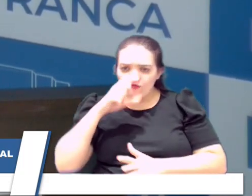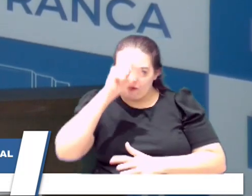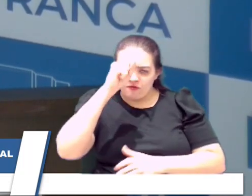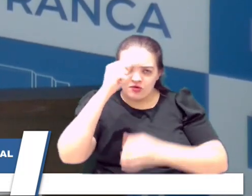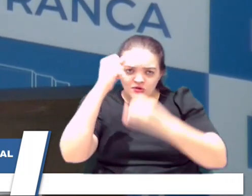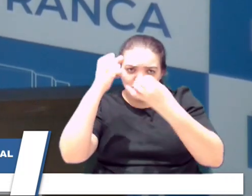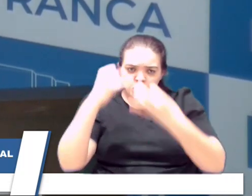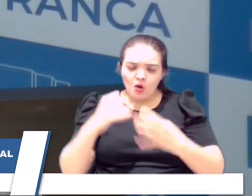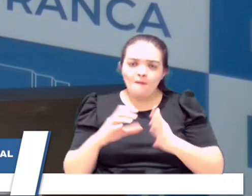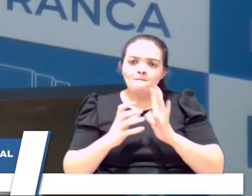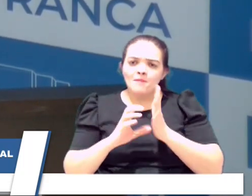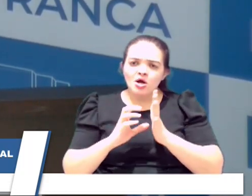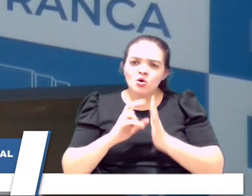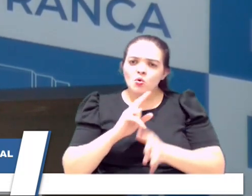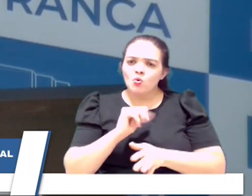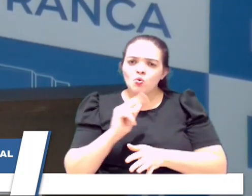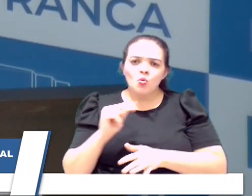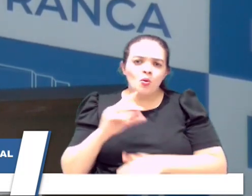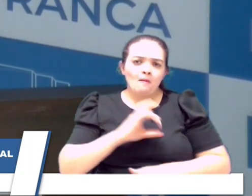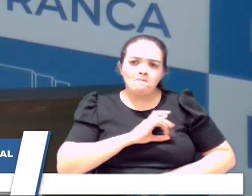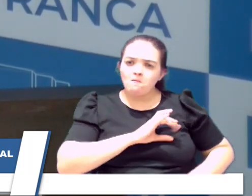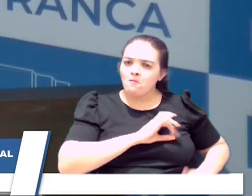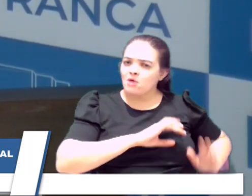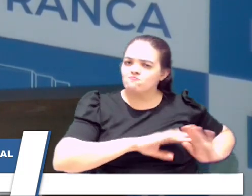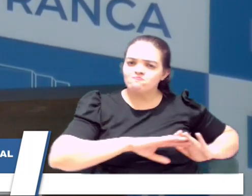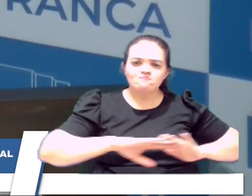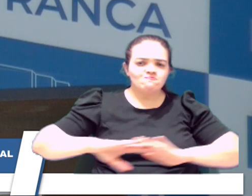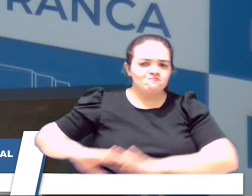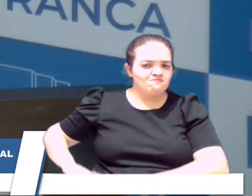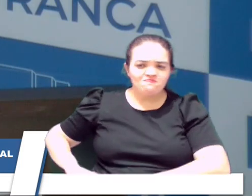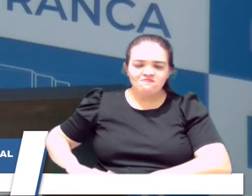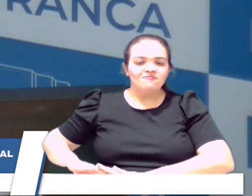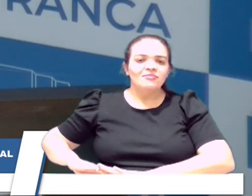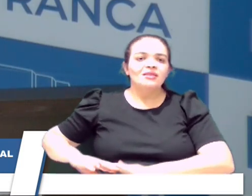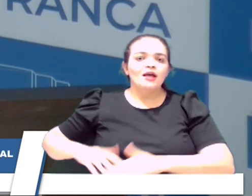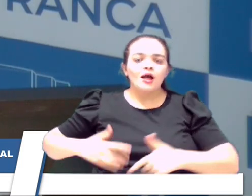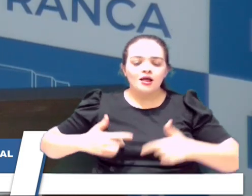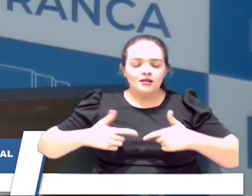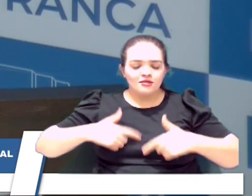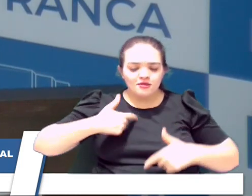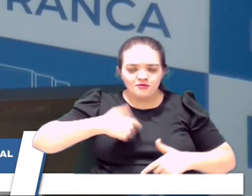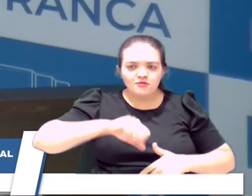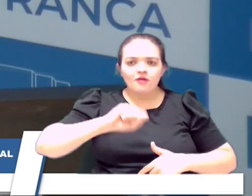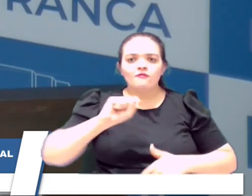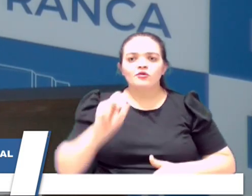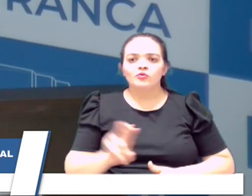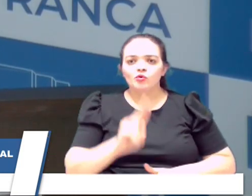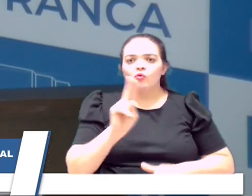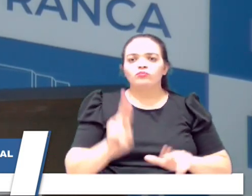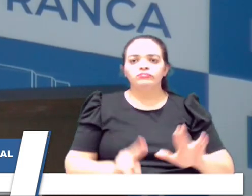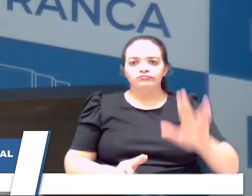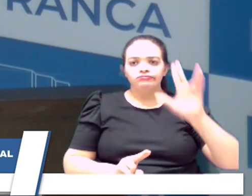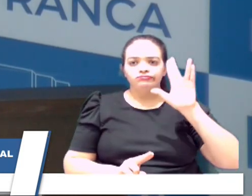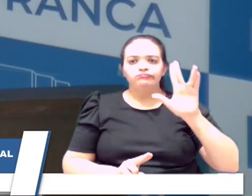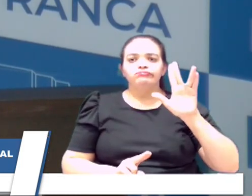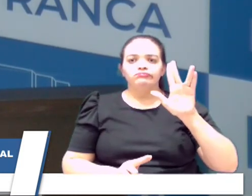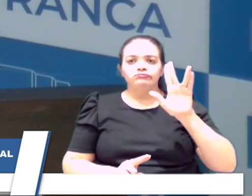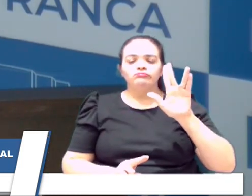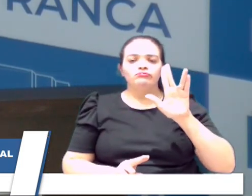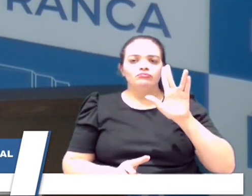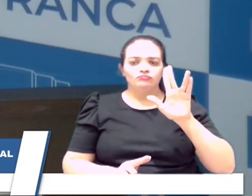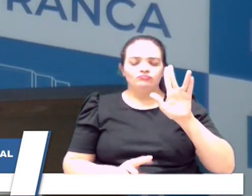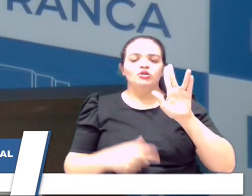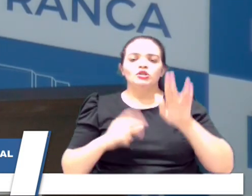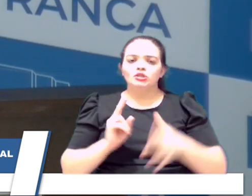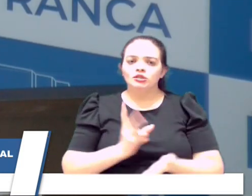nosso partido nunca teve medo e nunca vai ter medo de defender o uso da cannabis medicinal. Nunca vai recuar com isso,